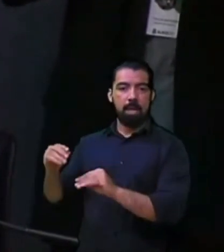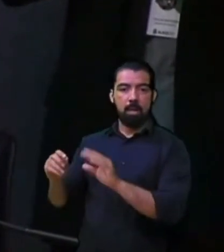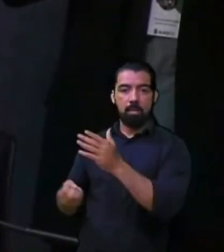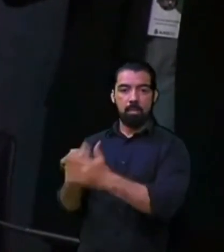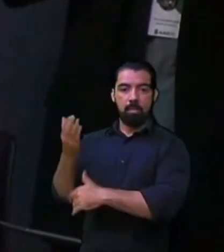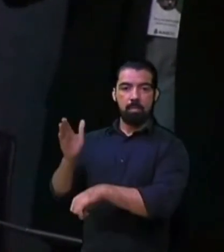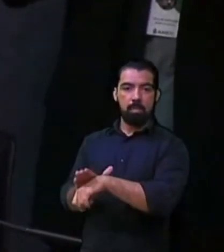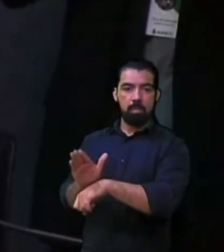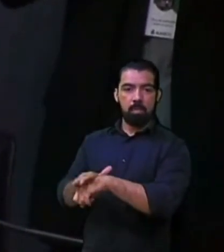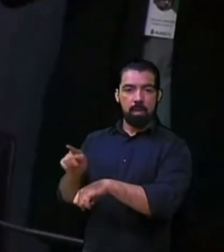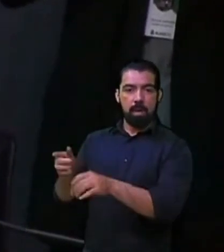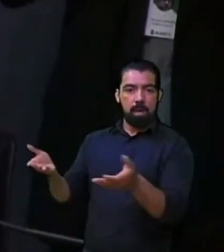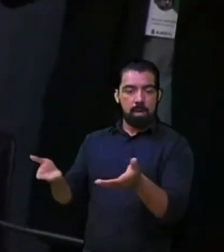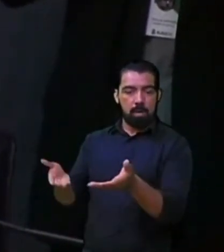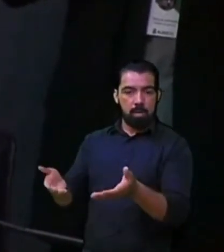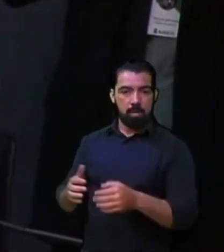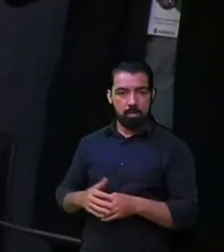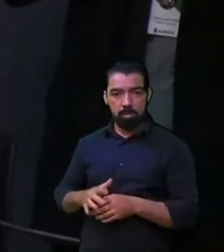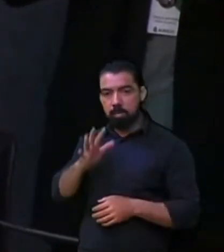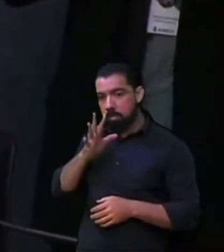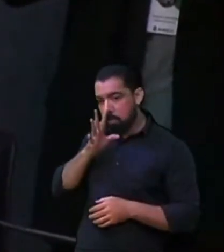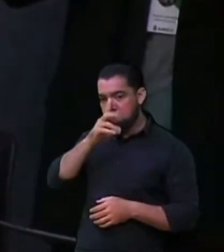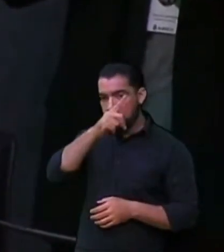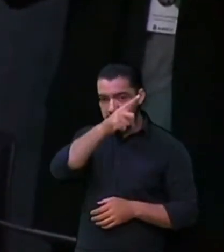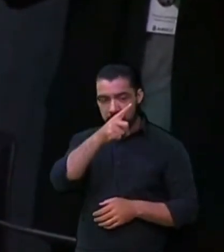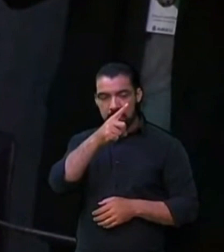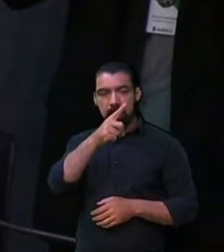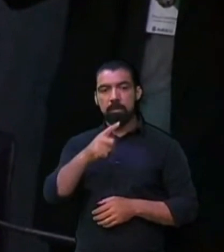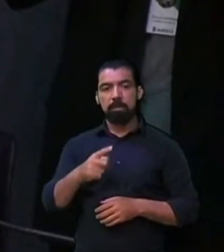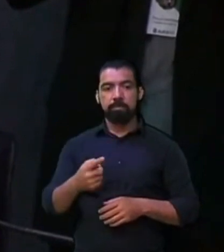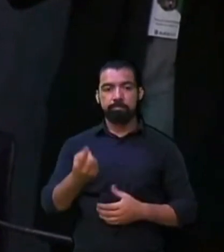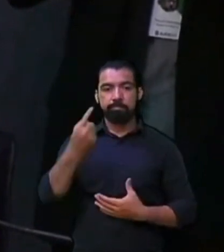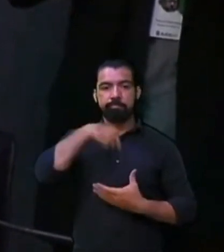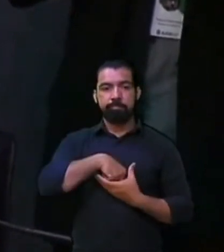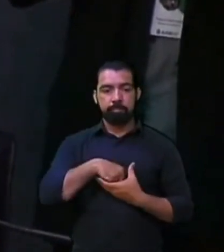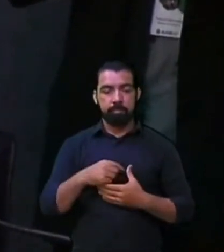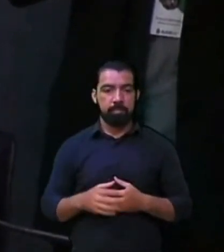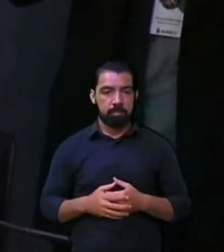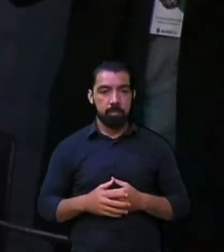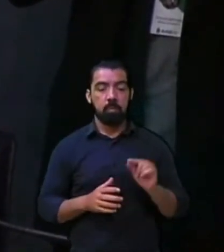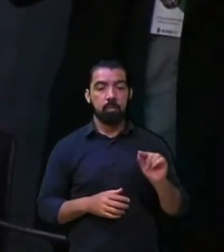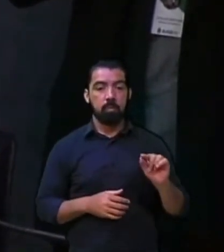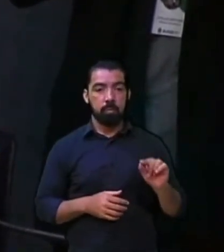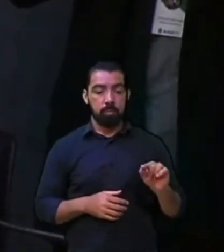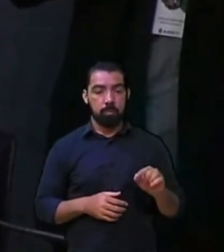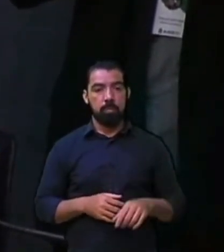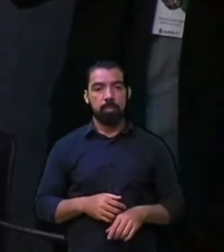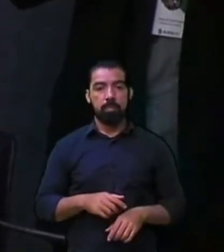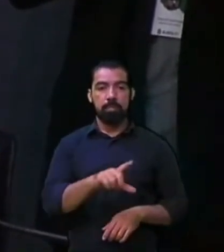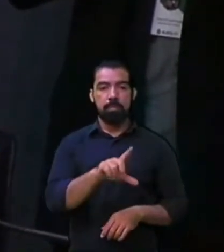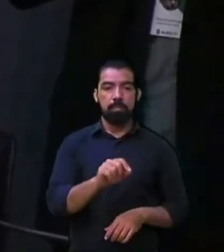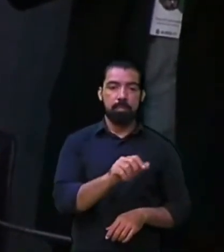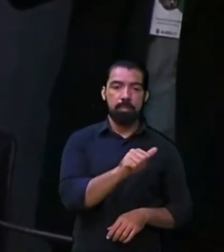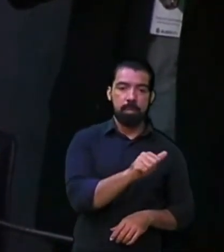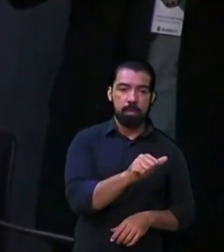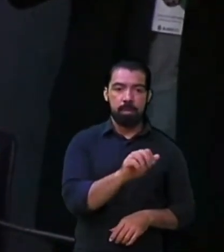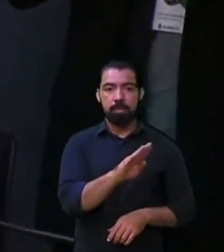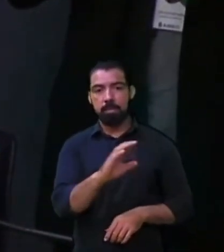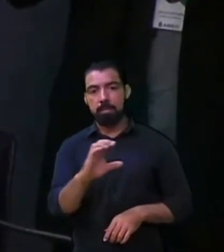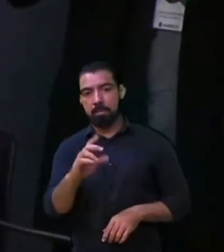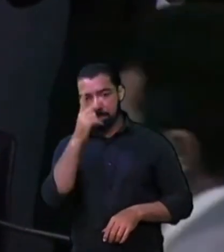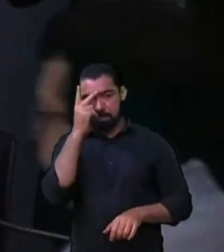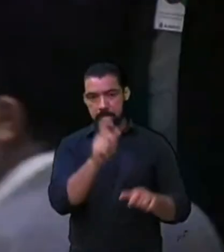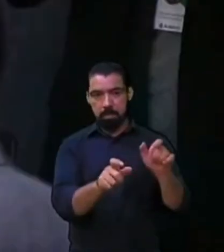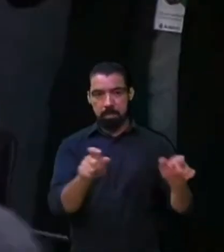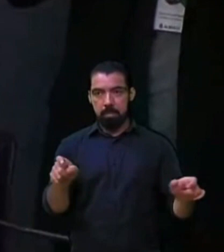feita fazendo acusações subjetivas de que a indicação a b ou c